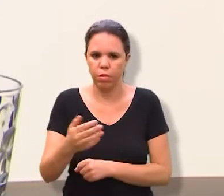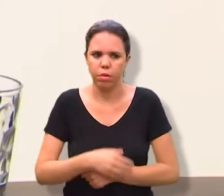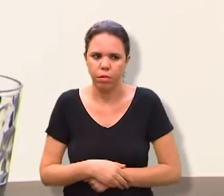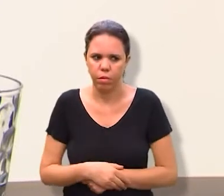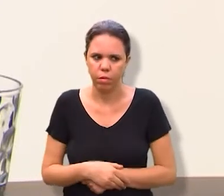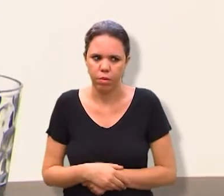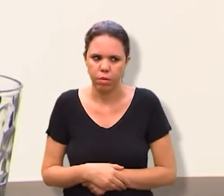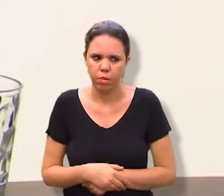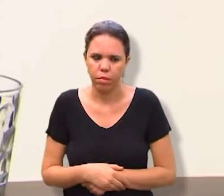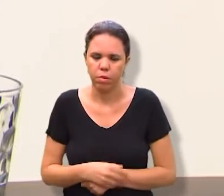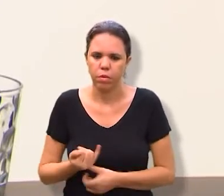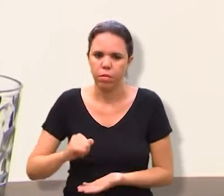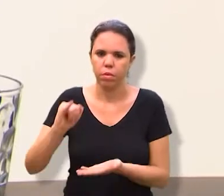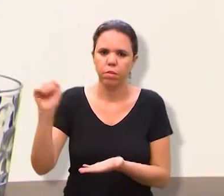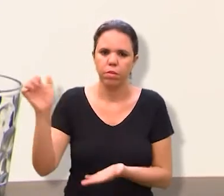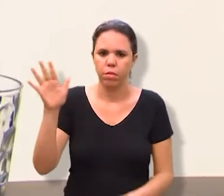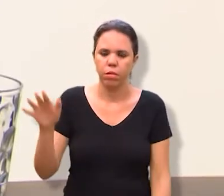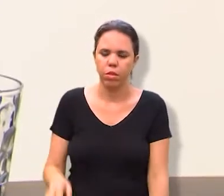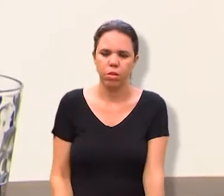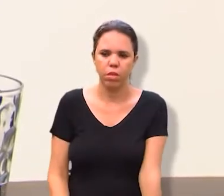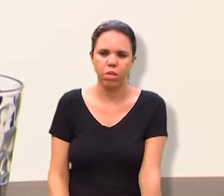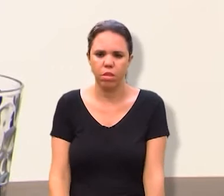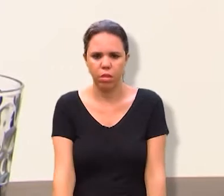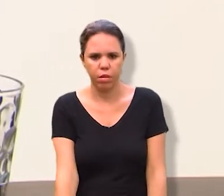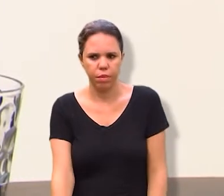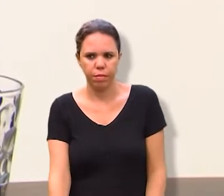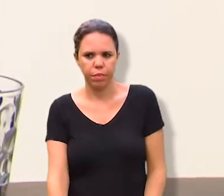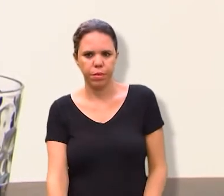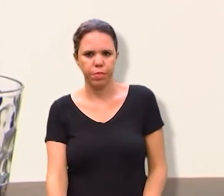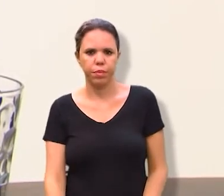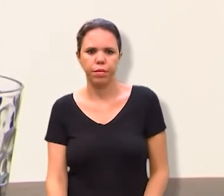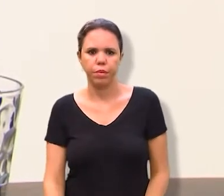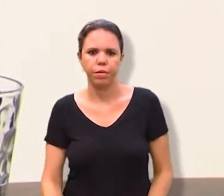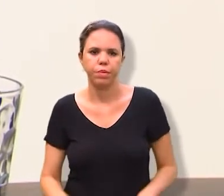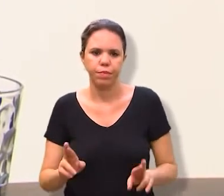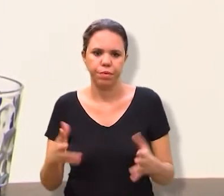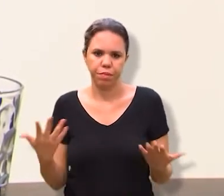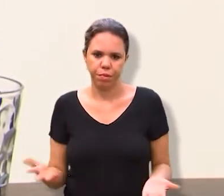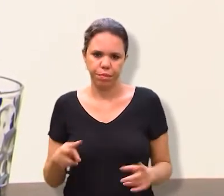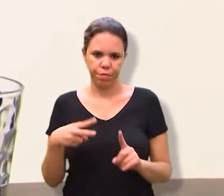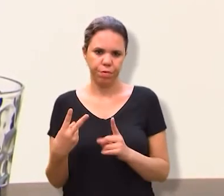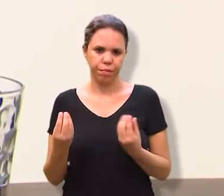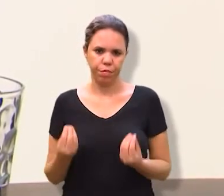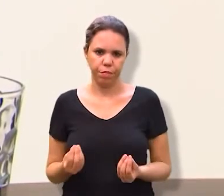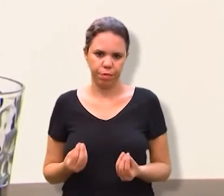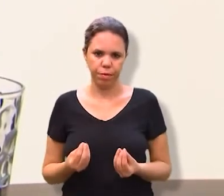vem com um pico inflacionário alto ainda, né? Então a expectativa